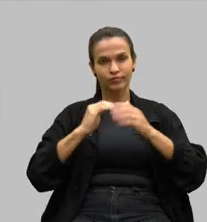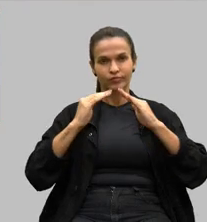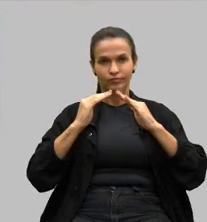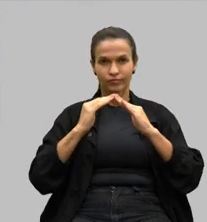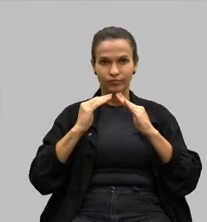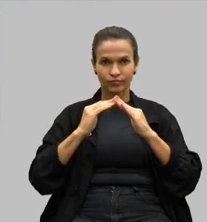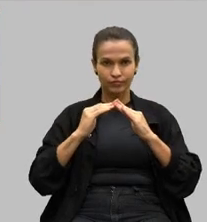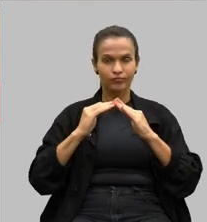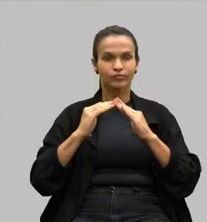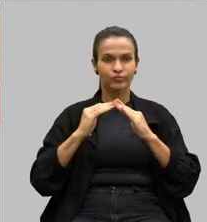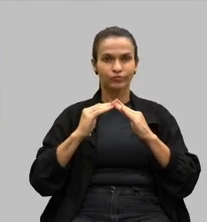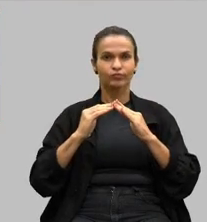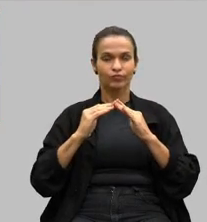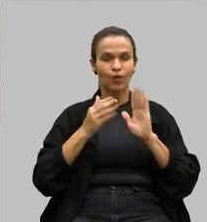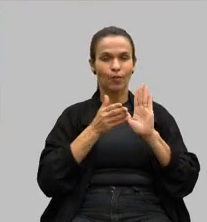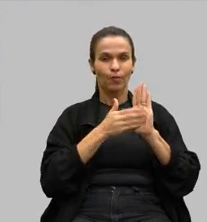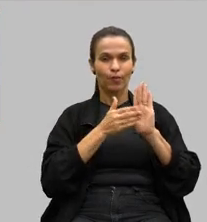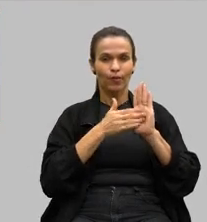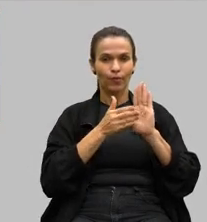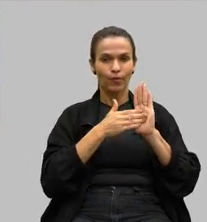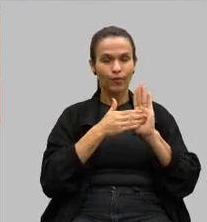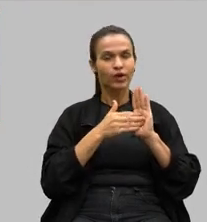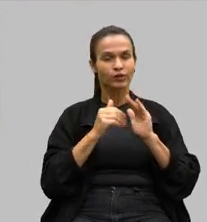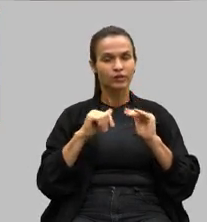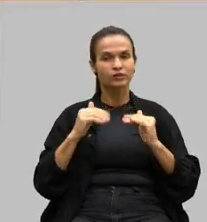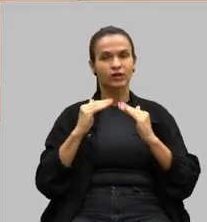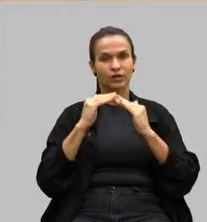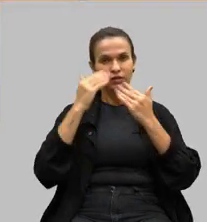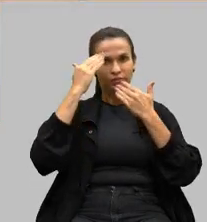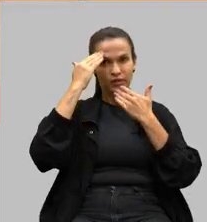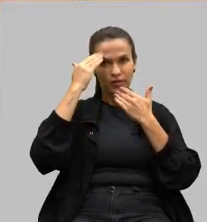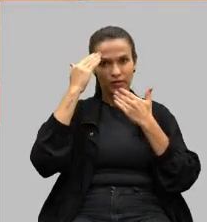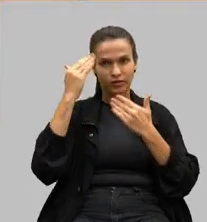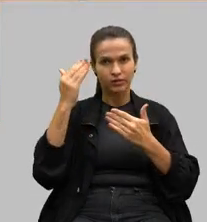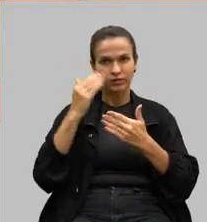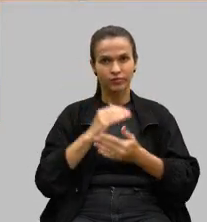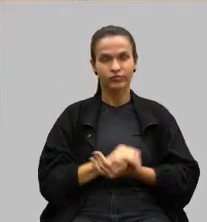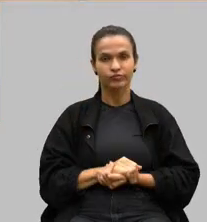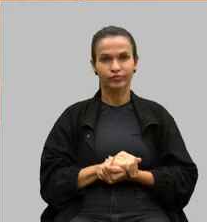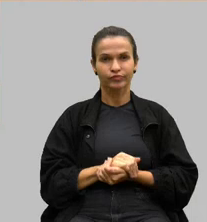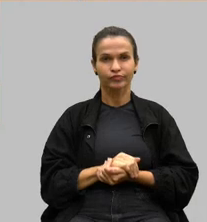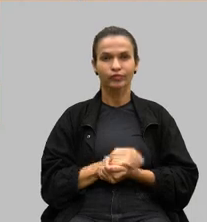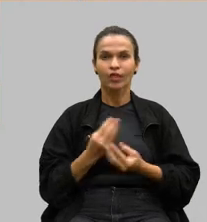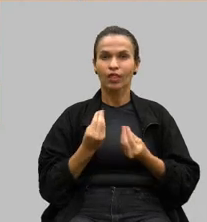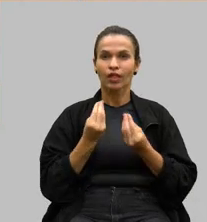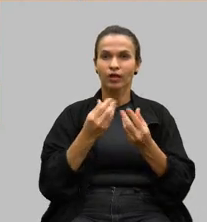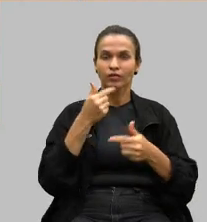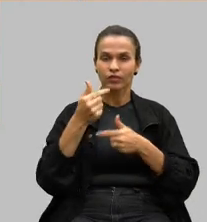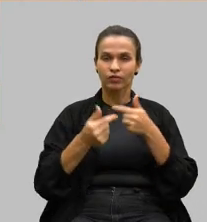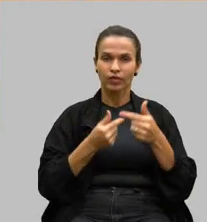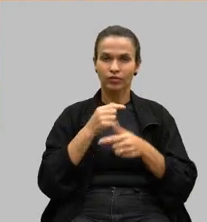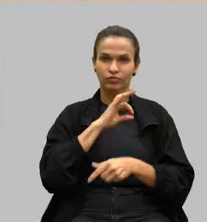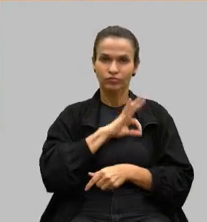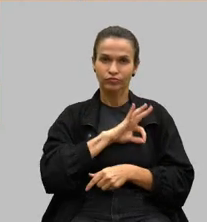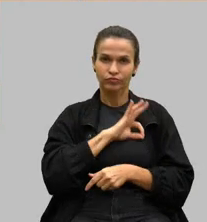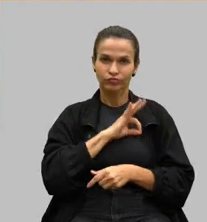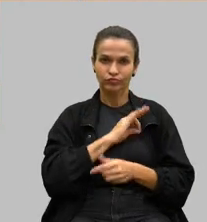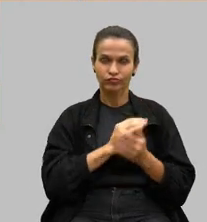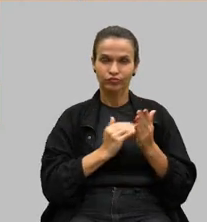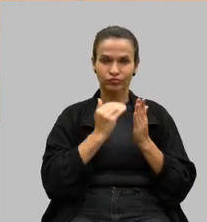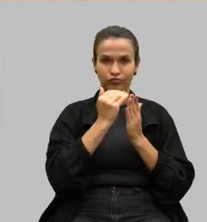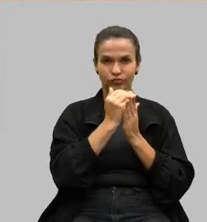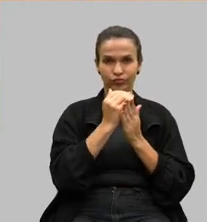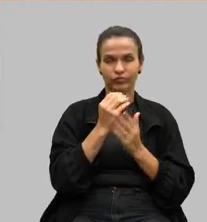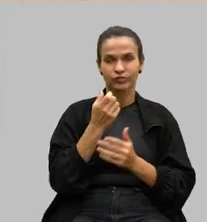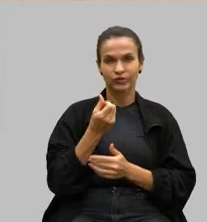inteiramente proposto por essa casa minha gratidão é geração de emprego e renda foi um aumento de 6,5 por